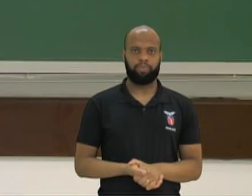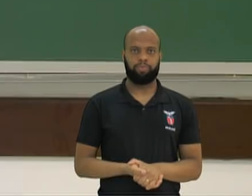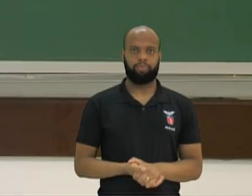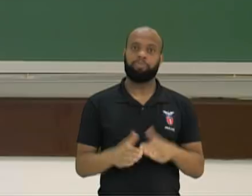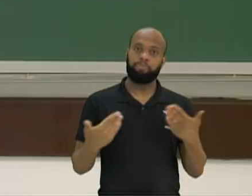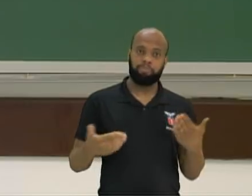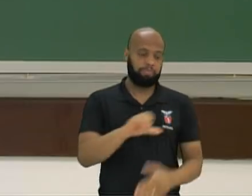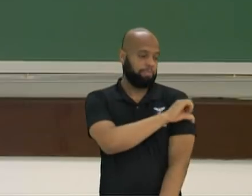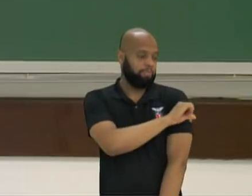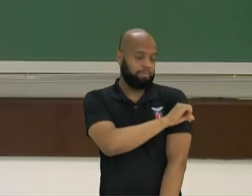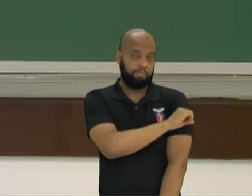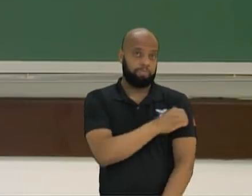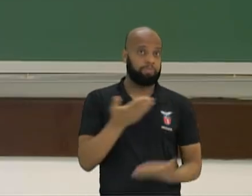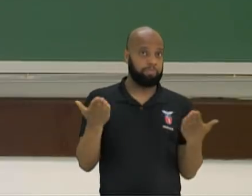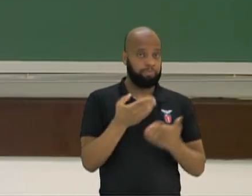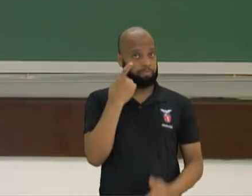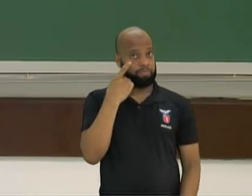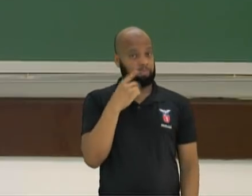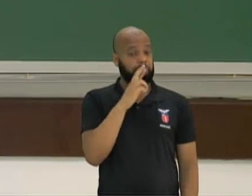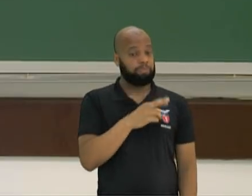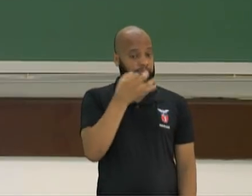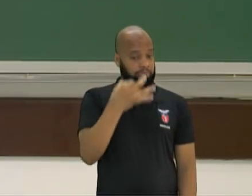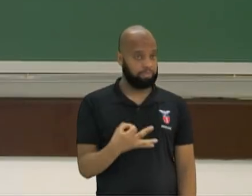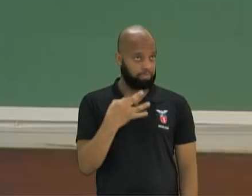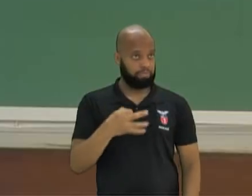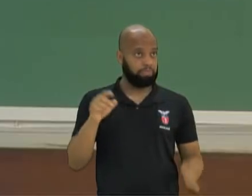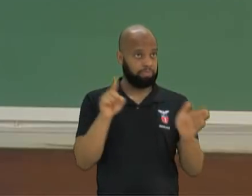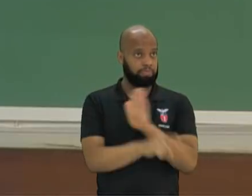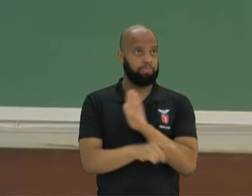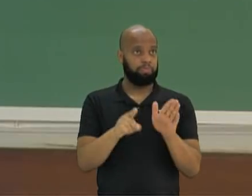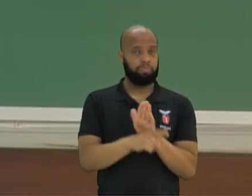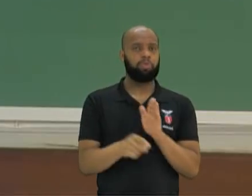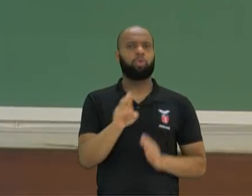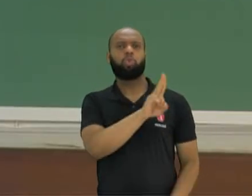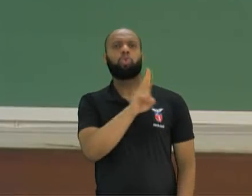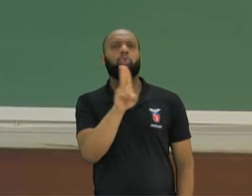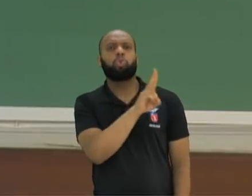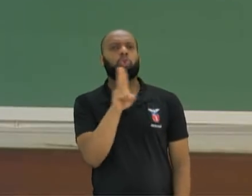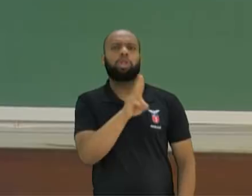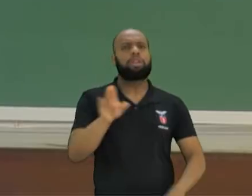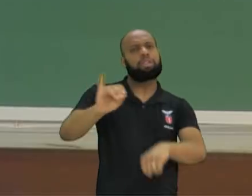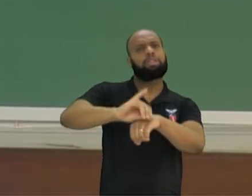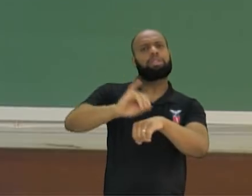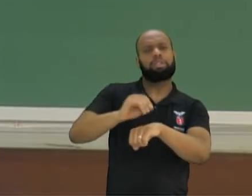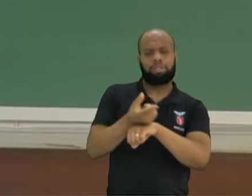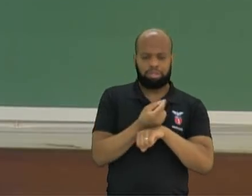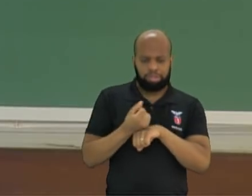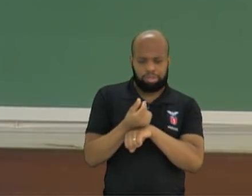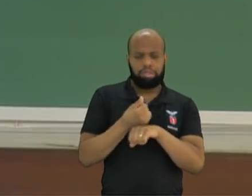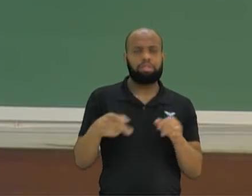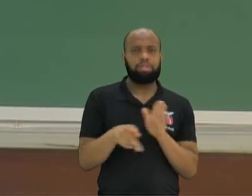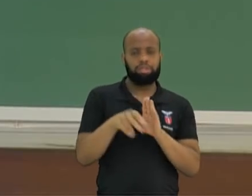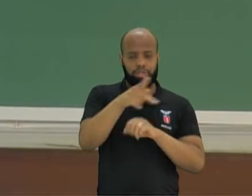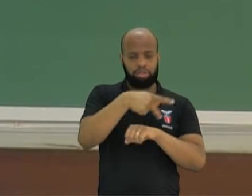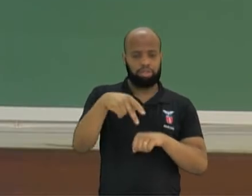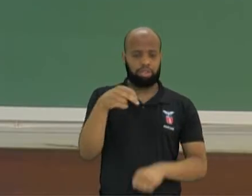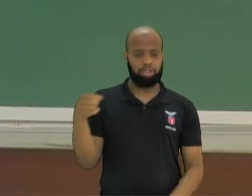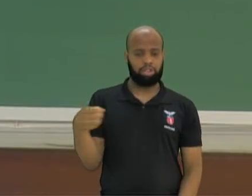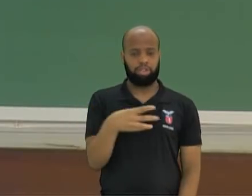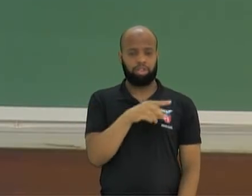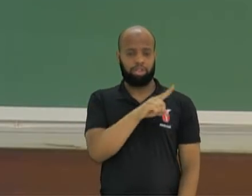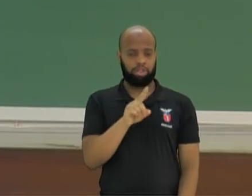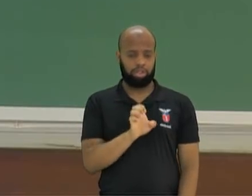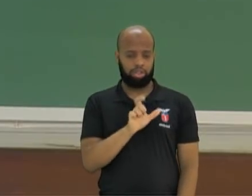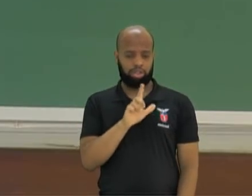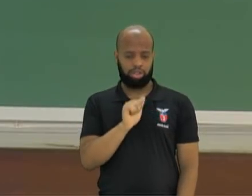E aí, no nono, vamos lá, a correção da nossa segunda atividade, um questionário. Como se chama a capital financeira da Nova Zelândia? Melbourne, letra